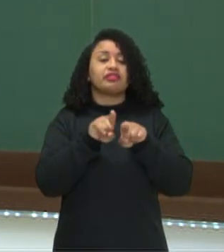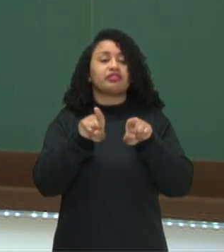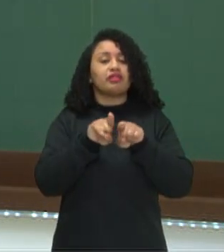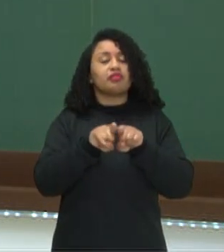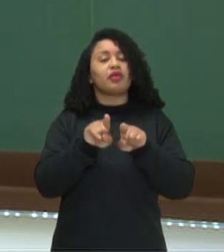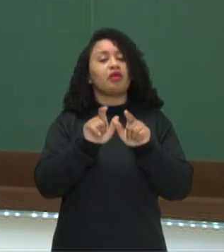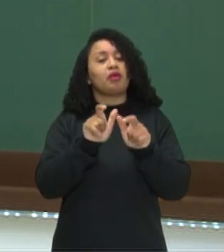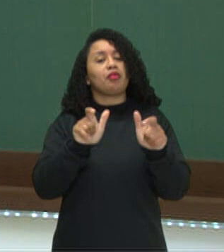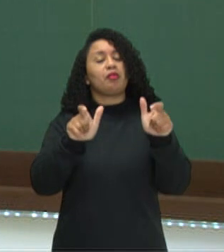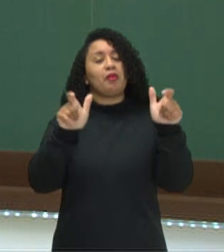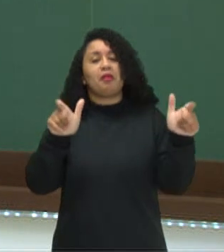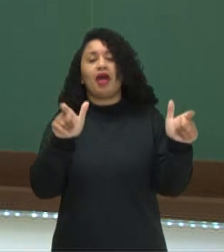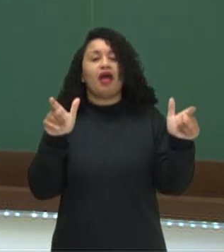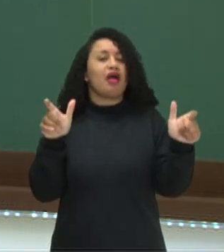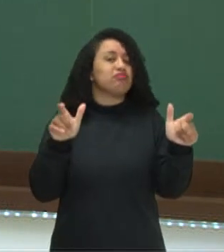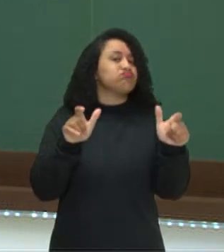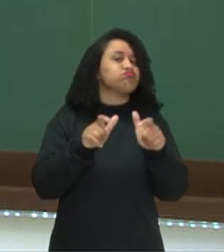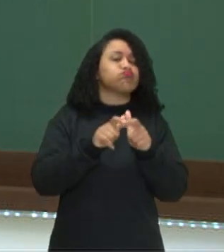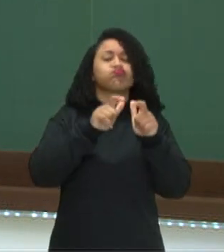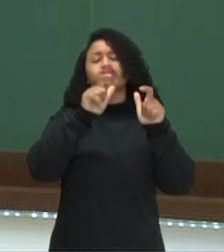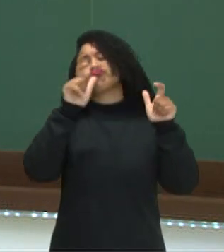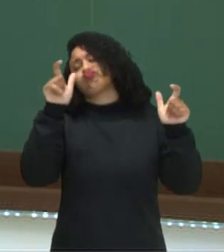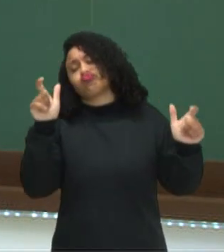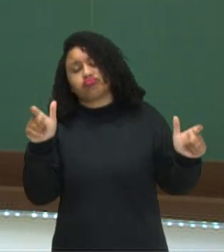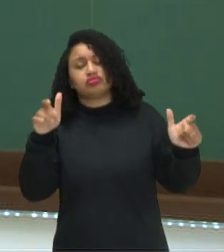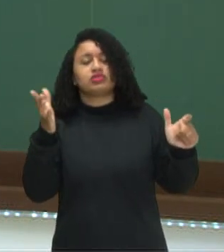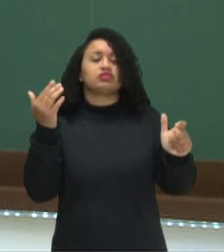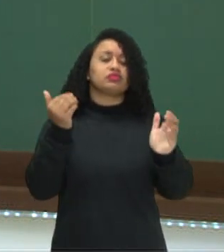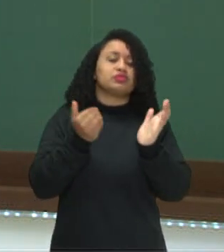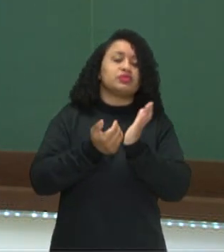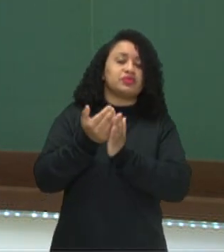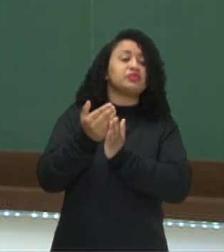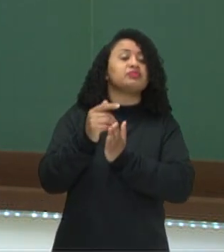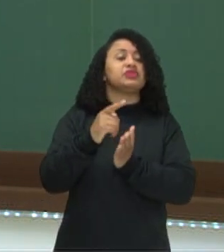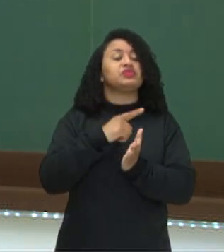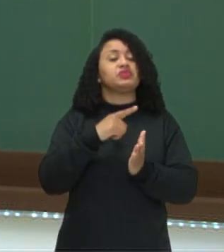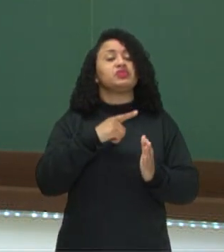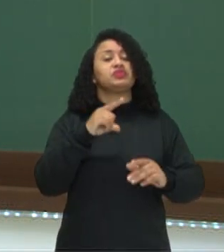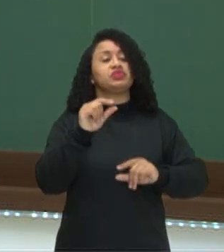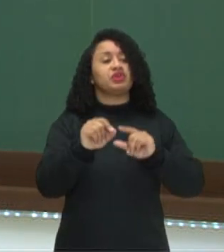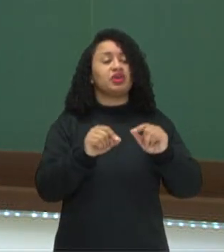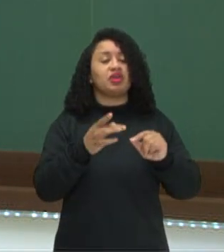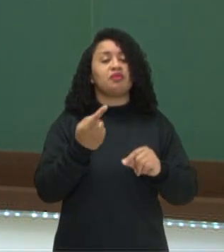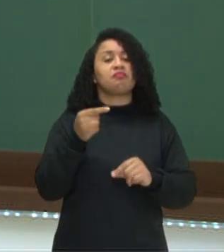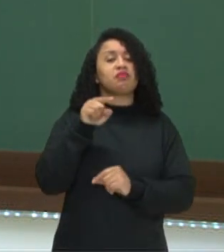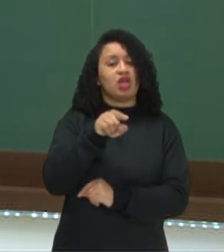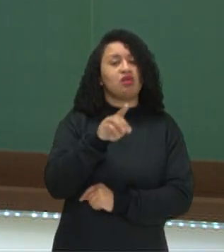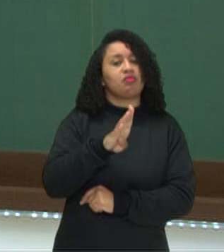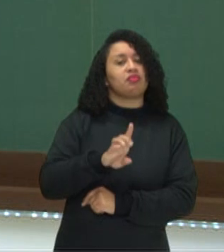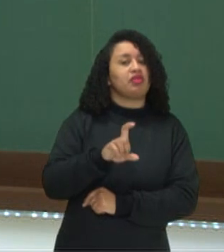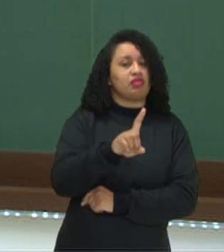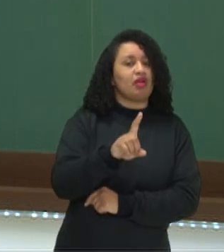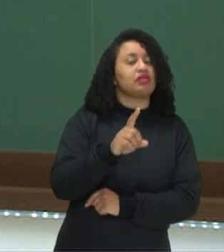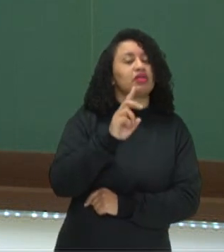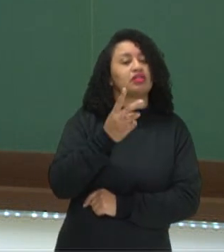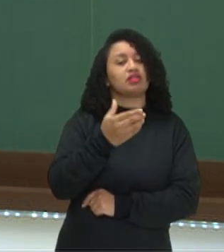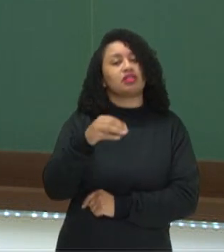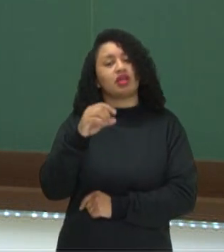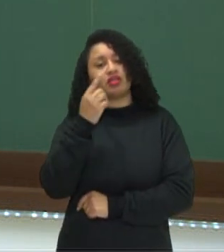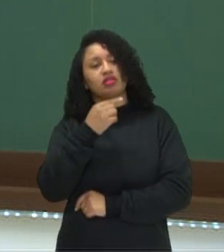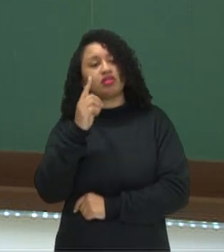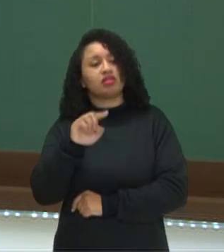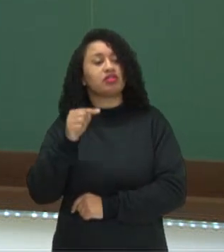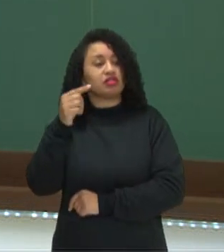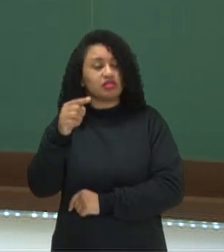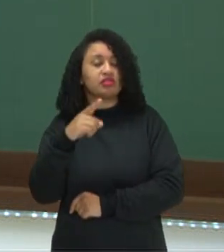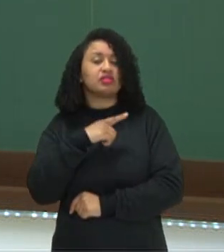relacionada a crescimento muito grande. Então, no início lá, nós tínhamos 1000 bactérias. 10 horas depois, nós